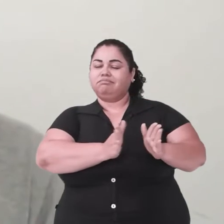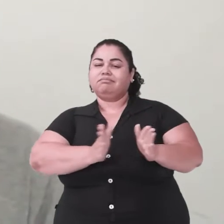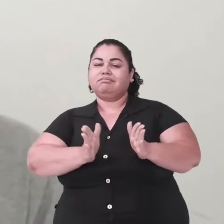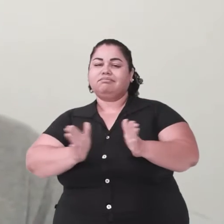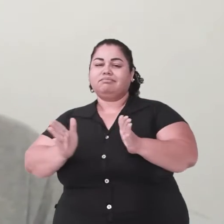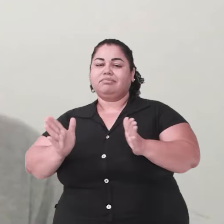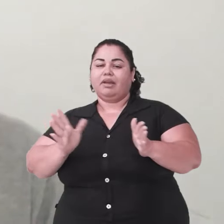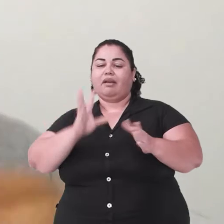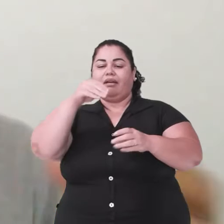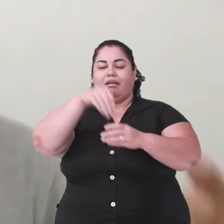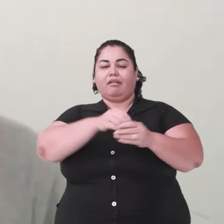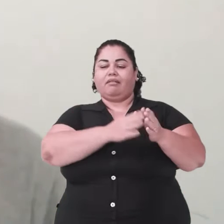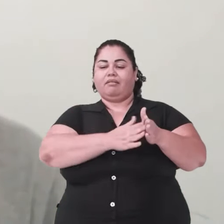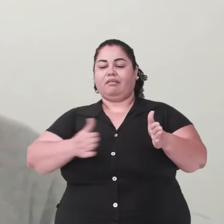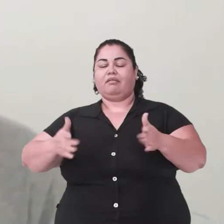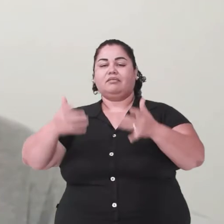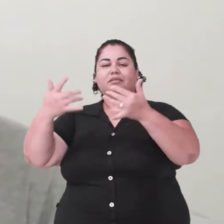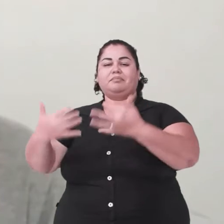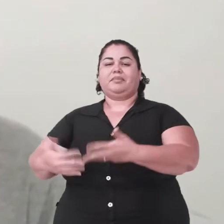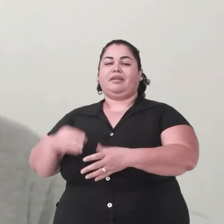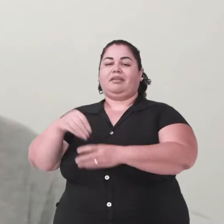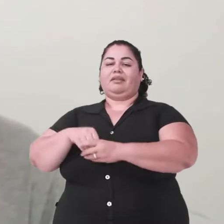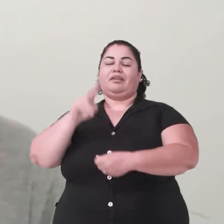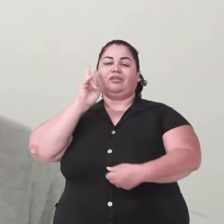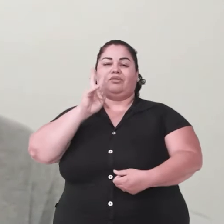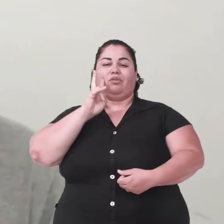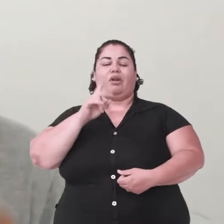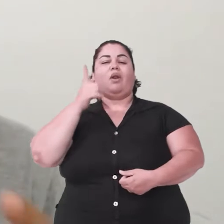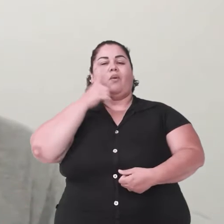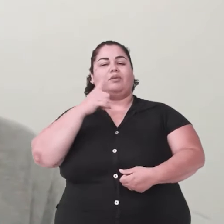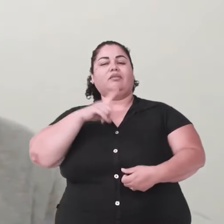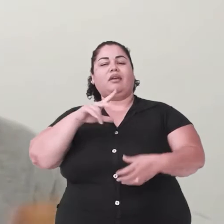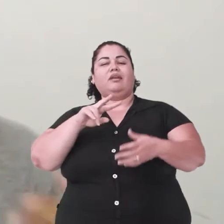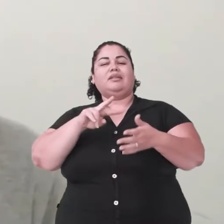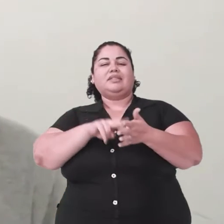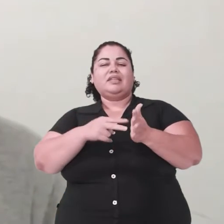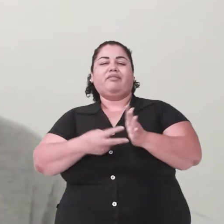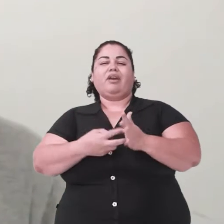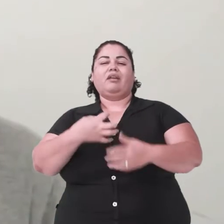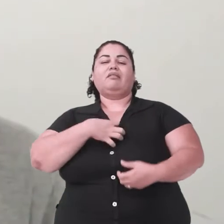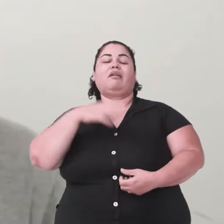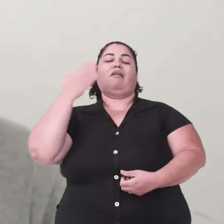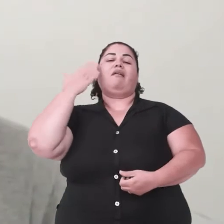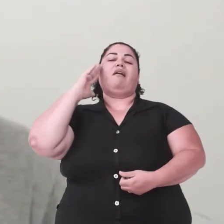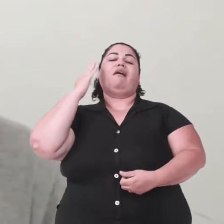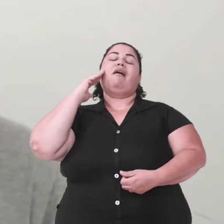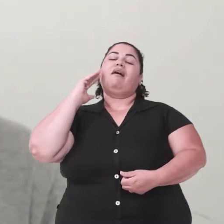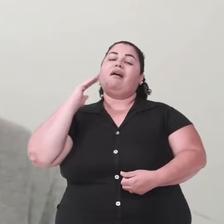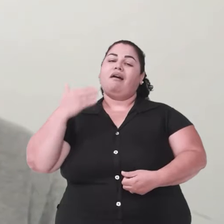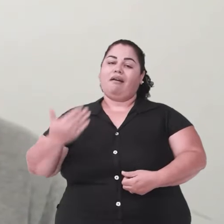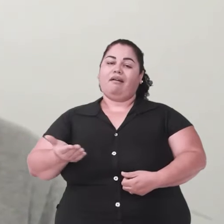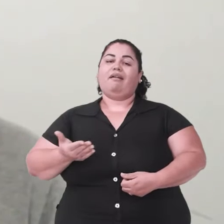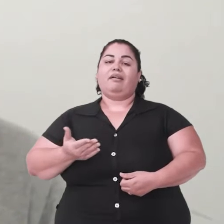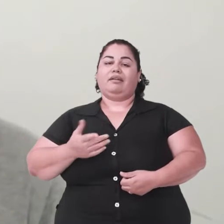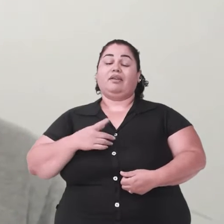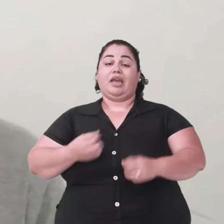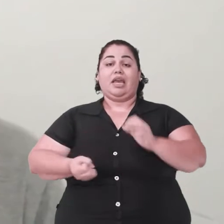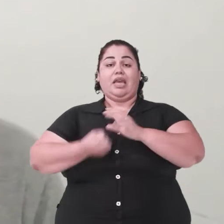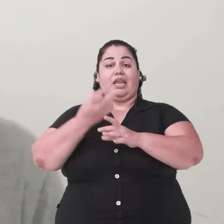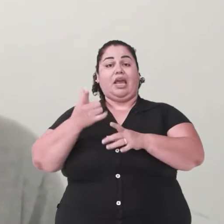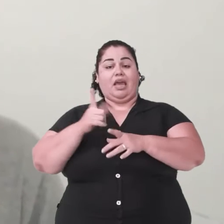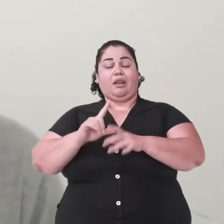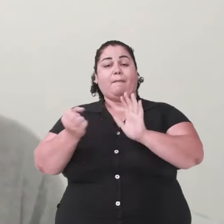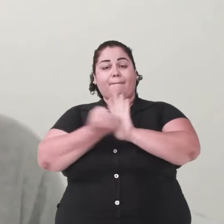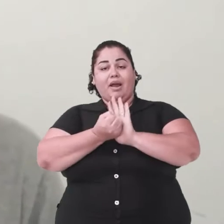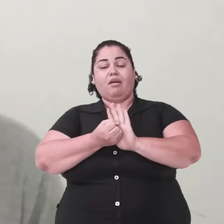poder caber numa história, né? Para poder dar sentido à história. Então, a criação dos